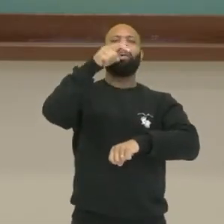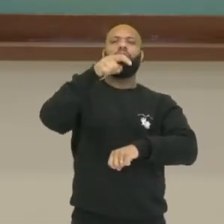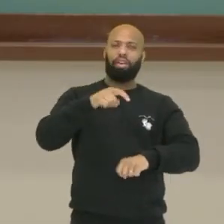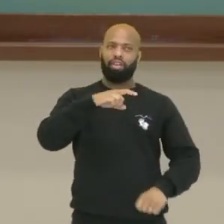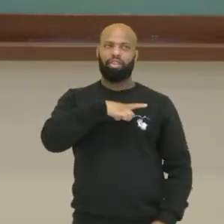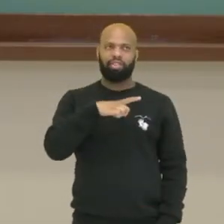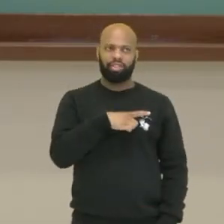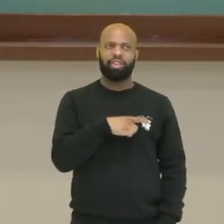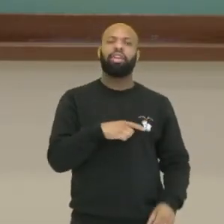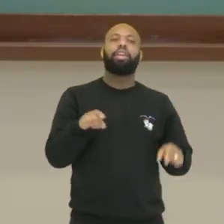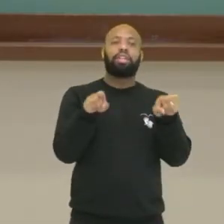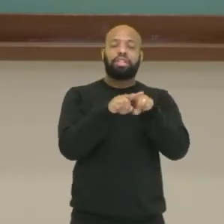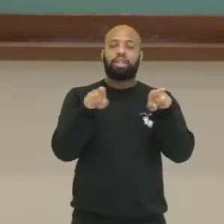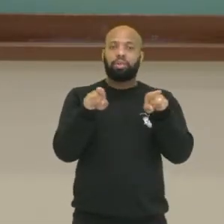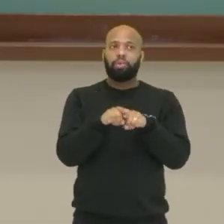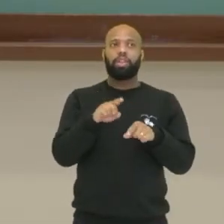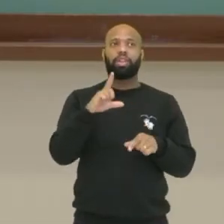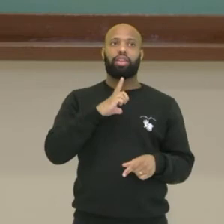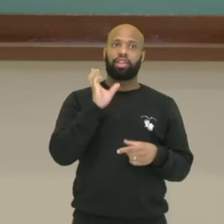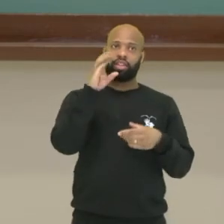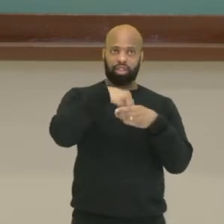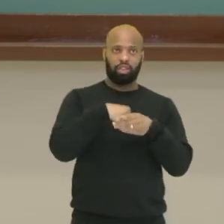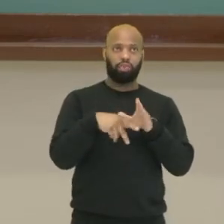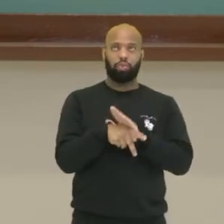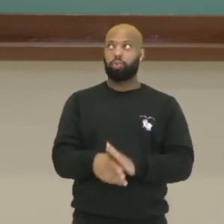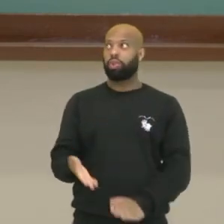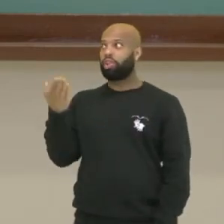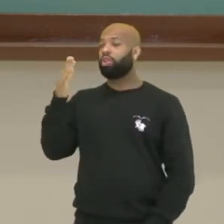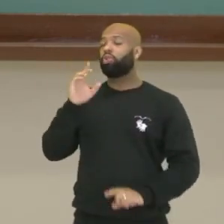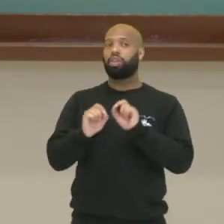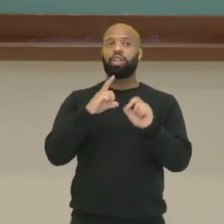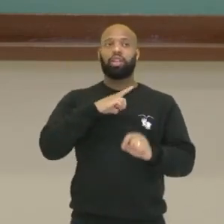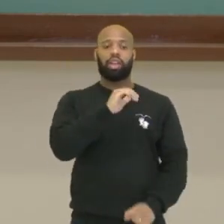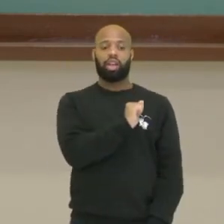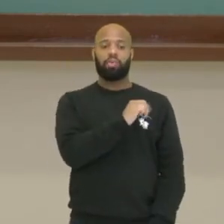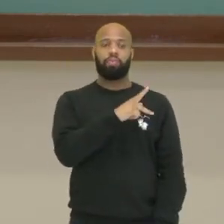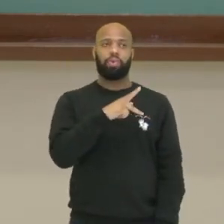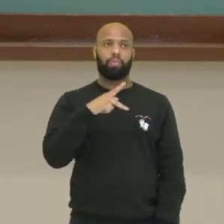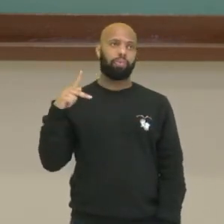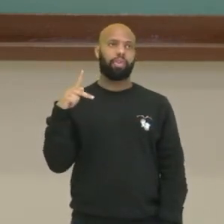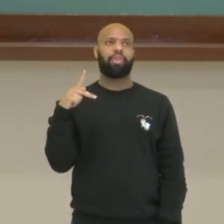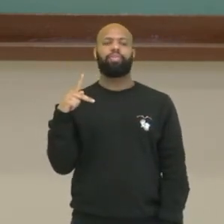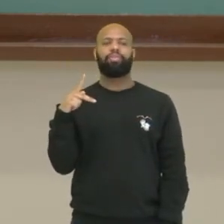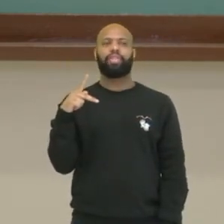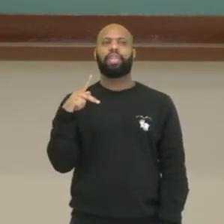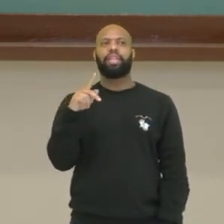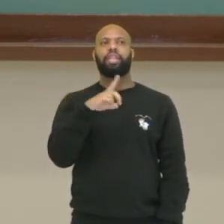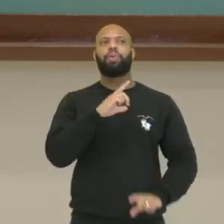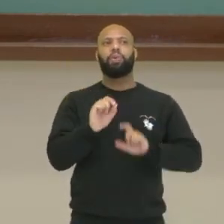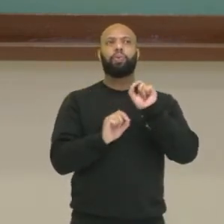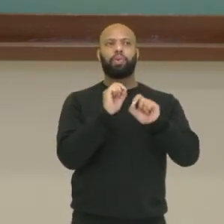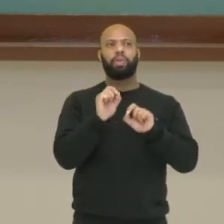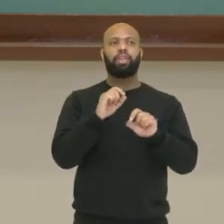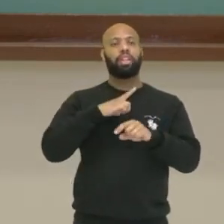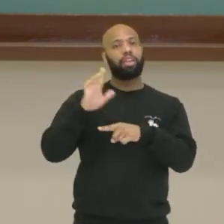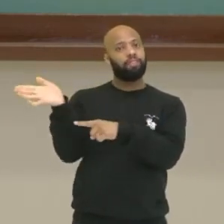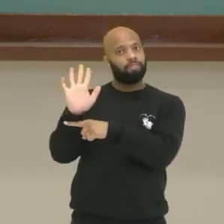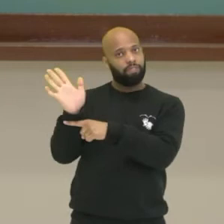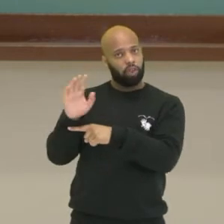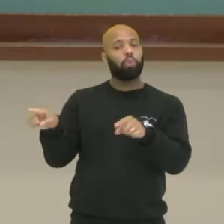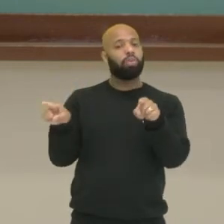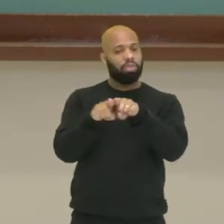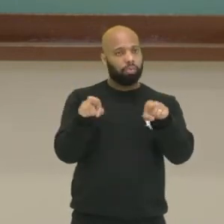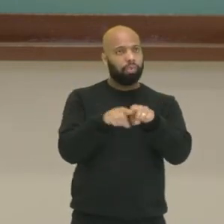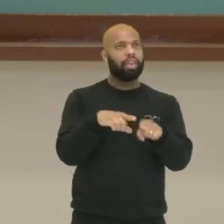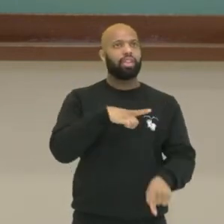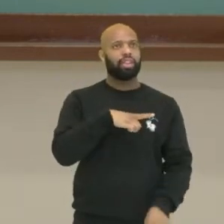simultânea. Também faz parte do streaming aqueles aplicativos que transmitem filmes também.